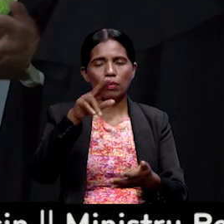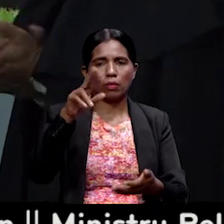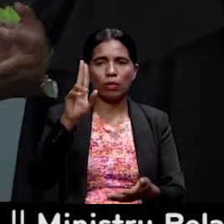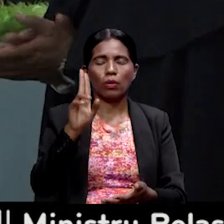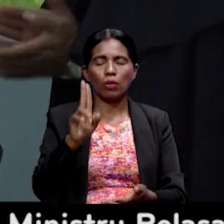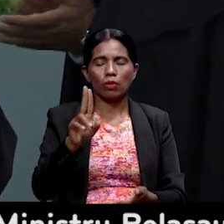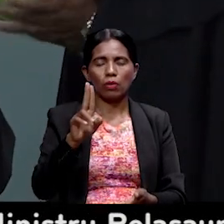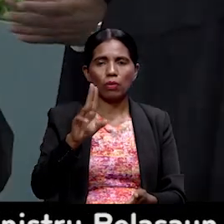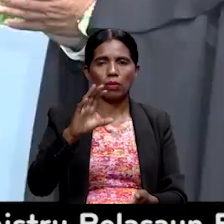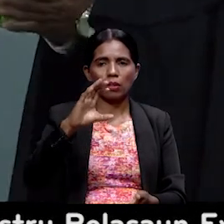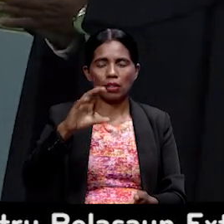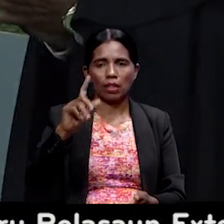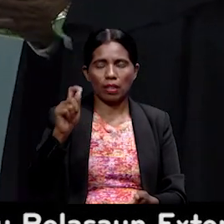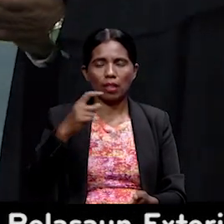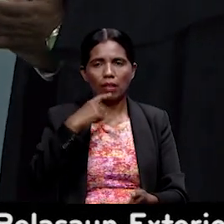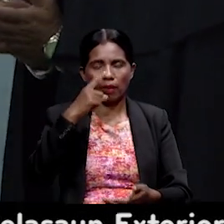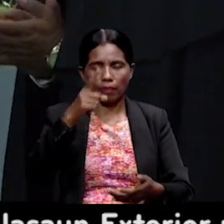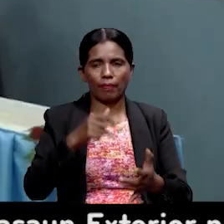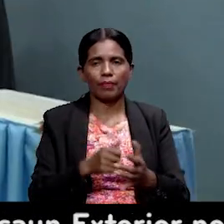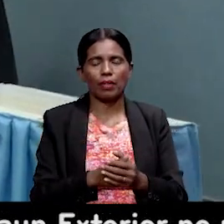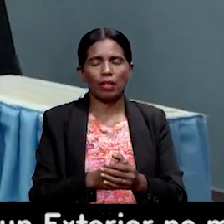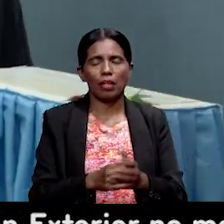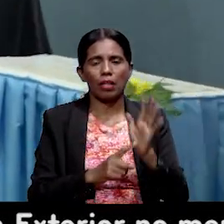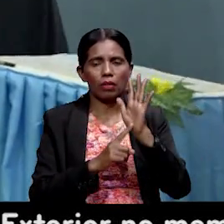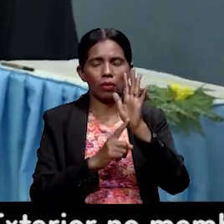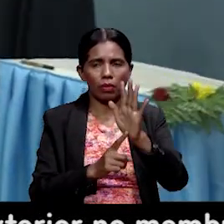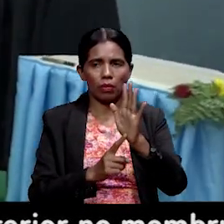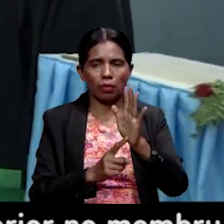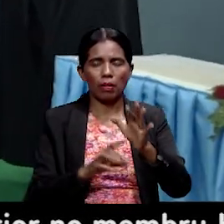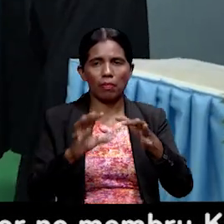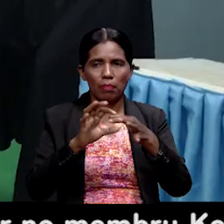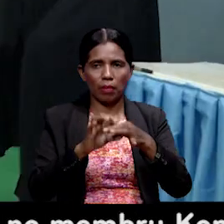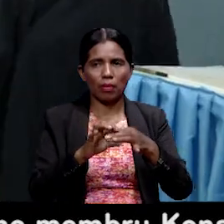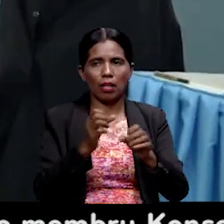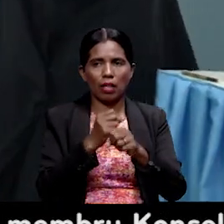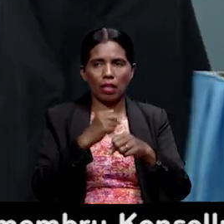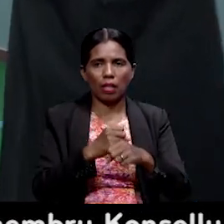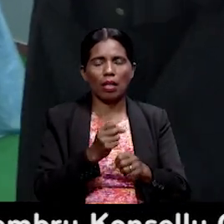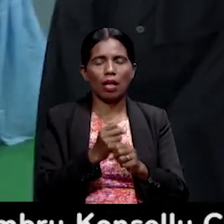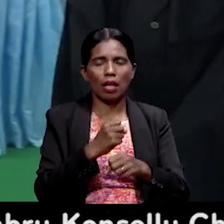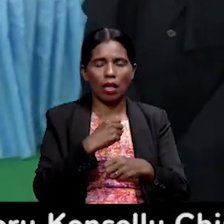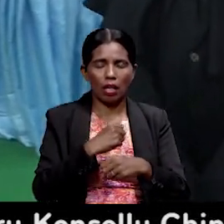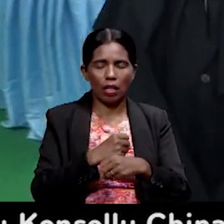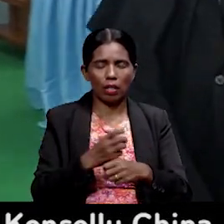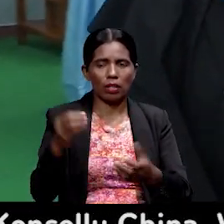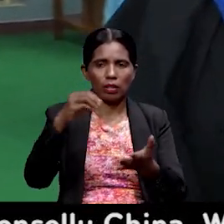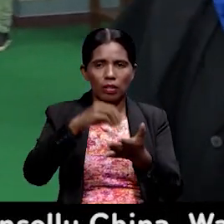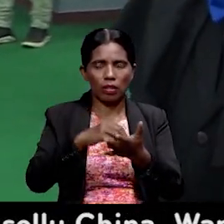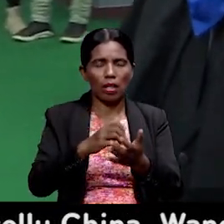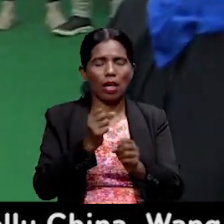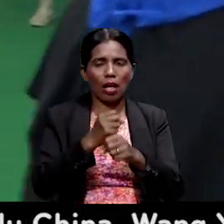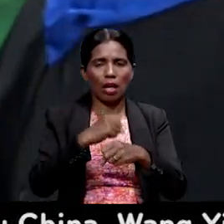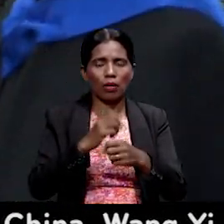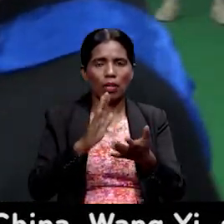né. Chefe governo Hato parabéns para o membro da comissão instaladora que né, contribui para a realização da ideia de estabelecer ensino